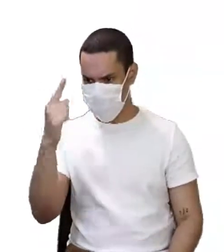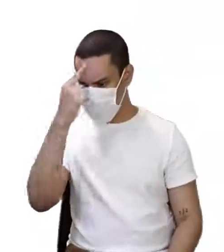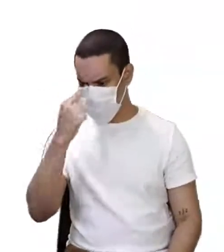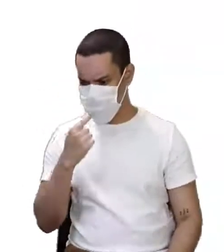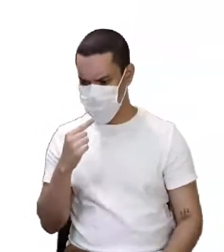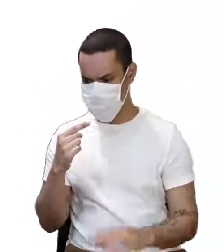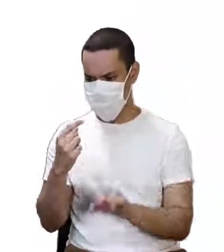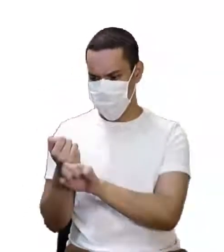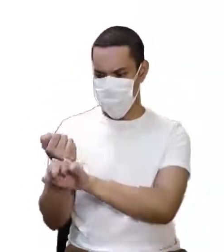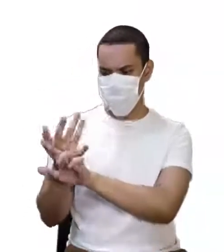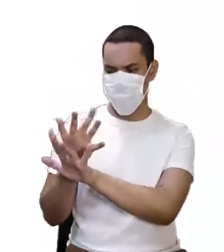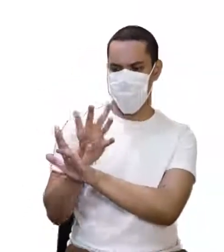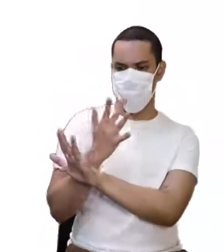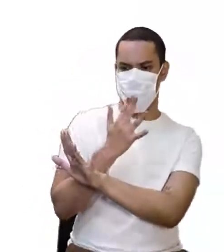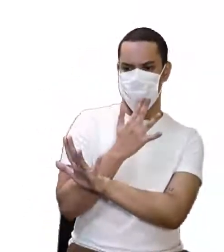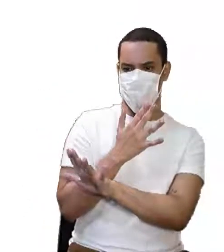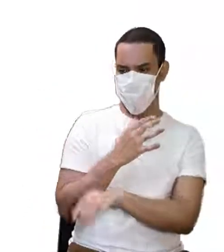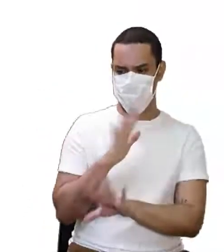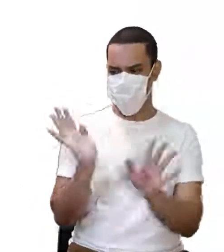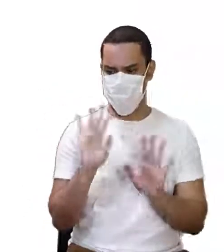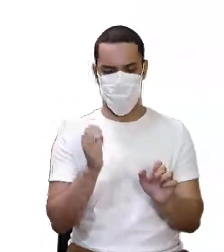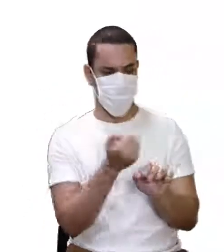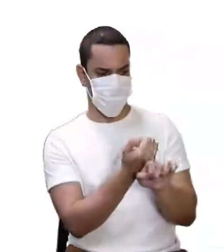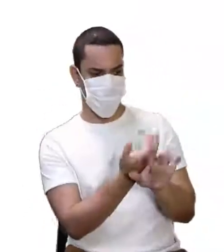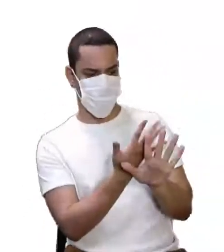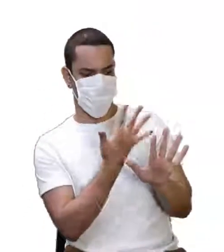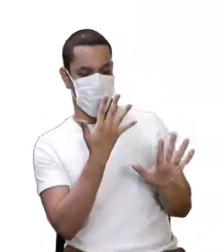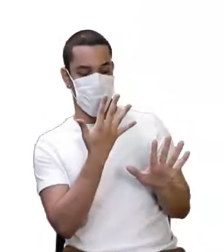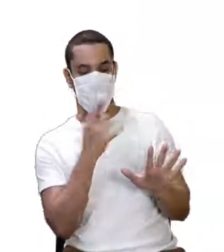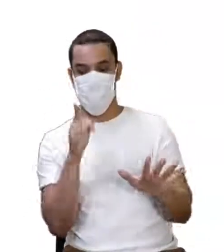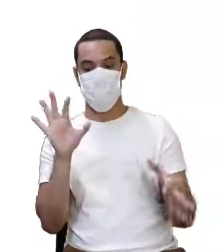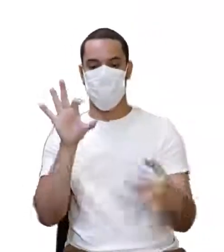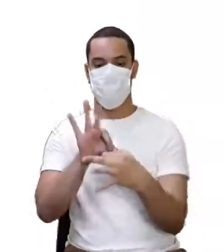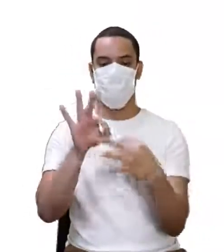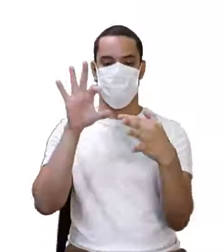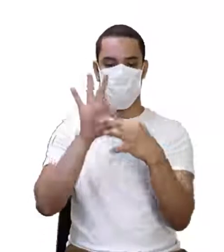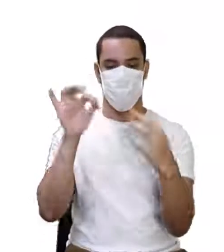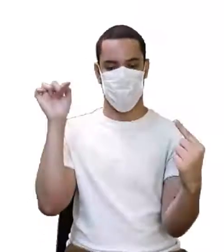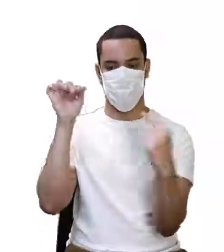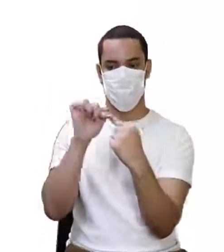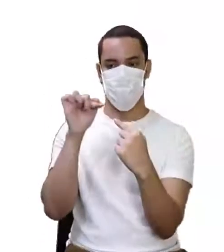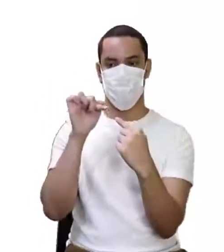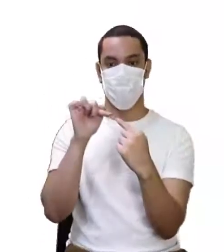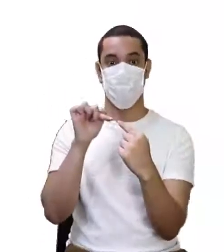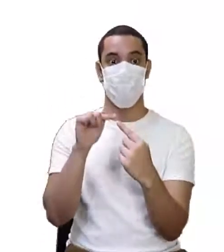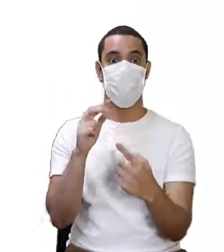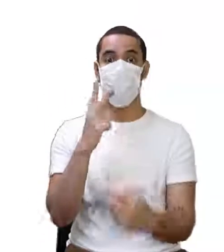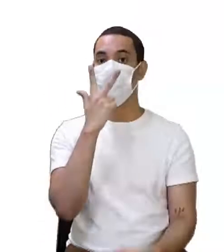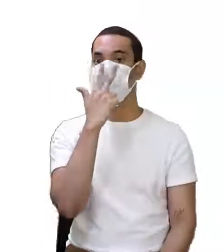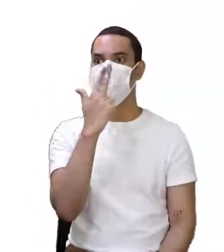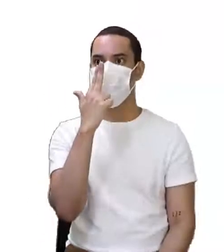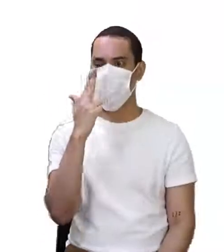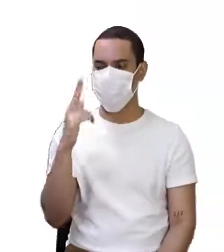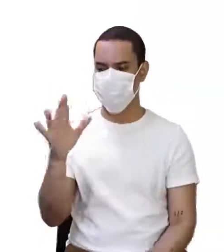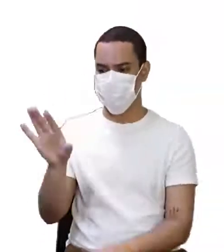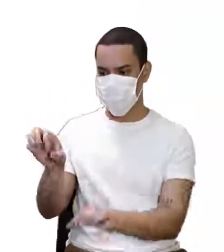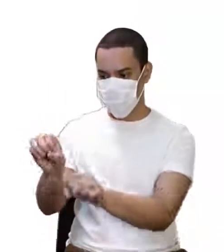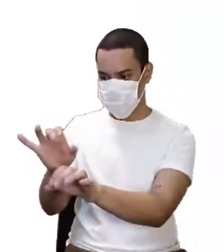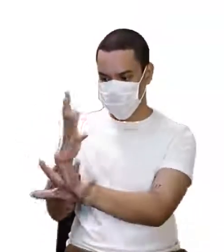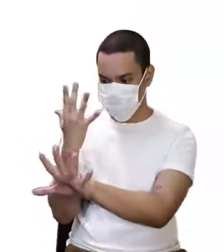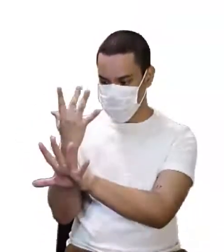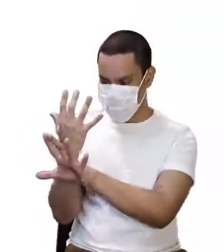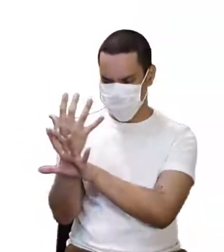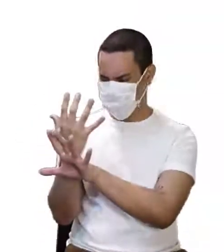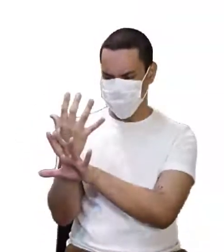Ele repele. É como se ele tivesse um potencial para realmente não entender. É como se fosse um corpo estranho e ele